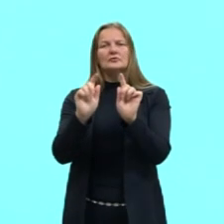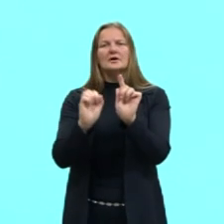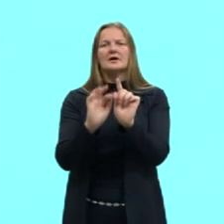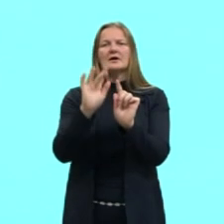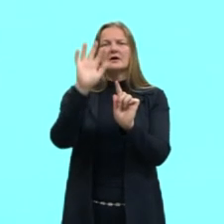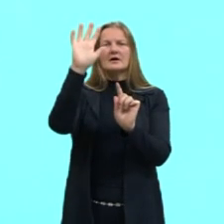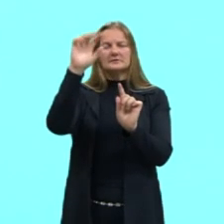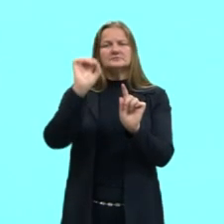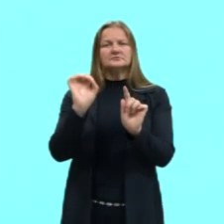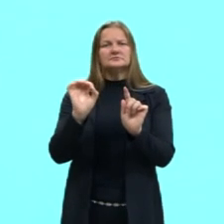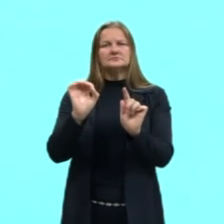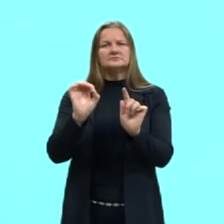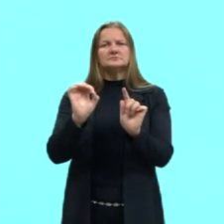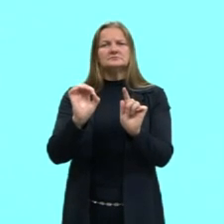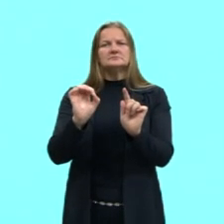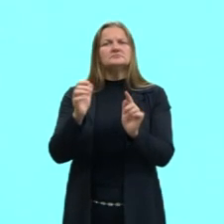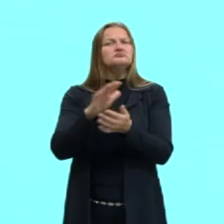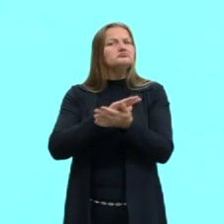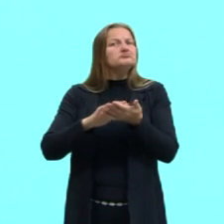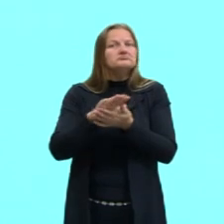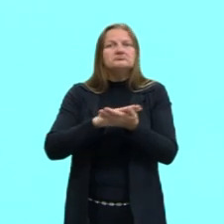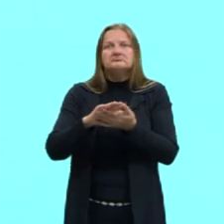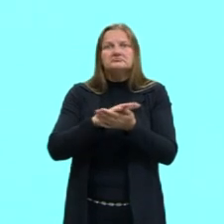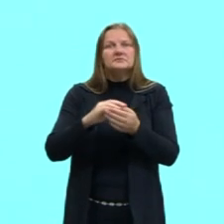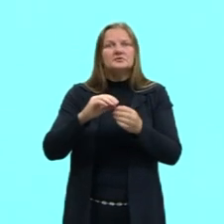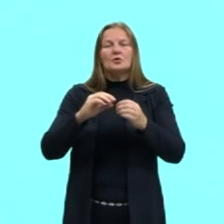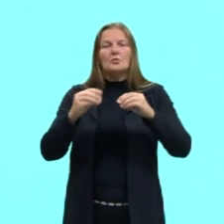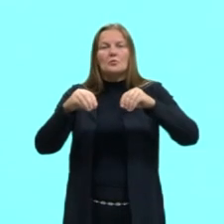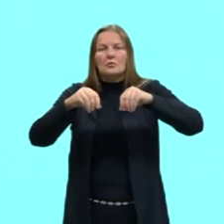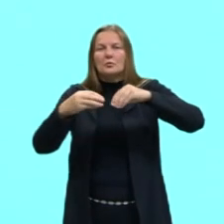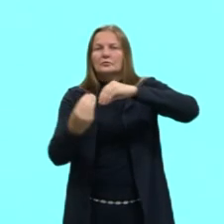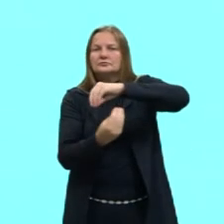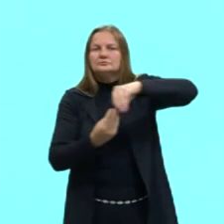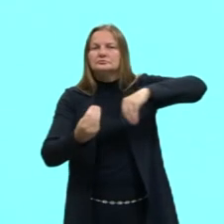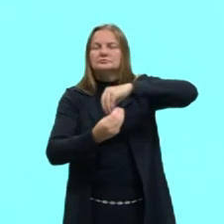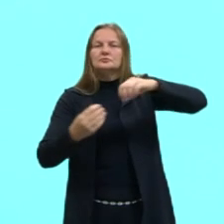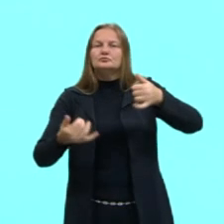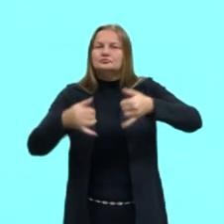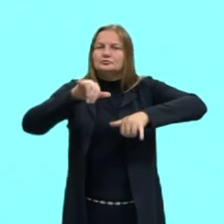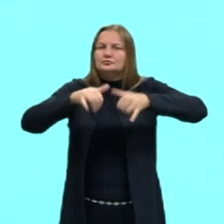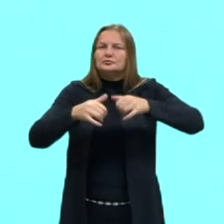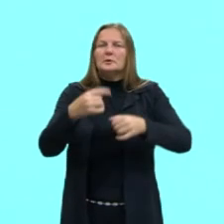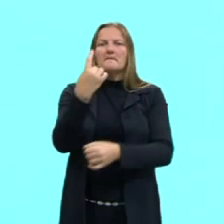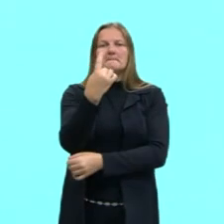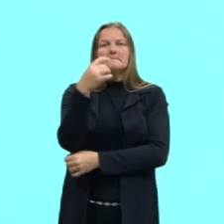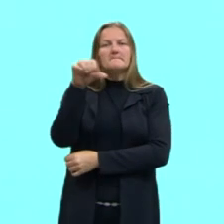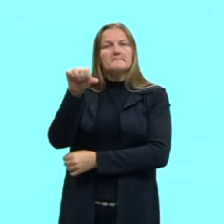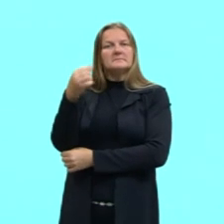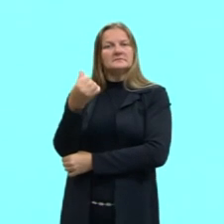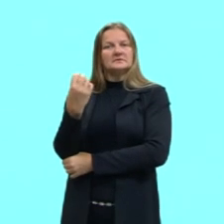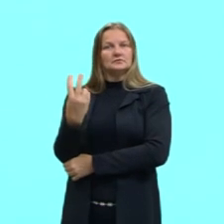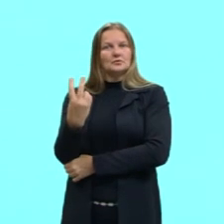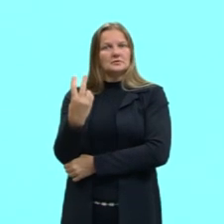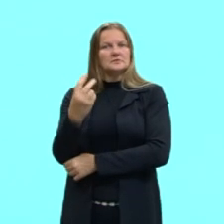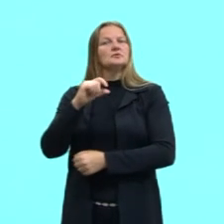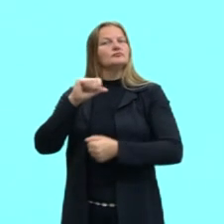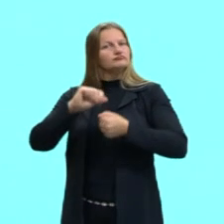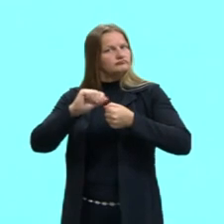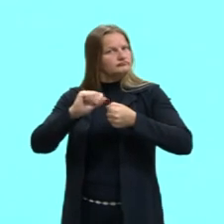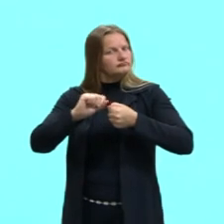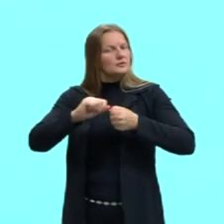não que os gases nobres não formariam compostos químicos porém em 1962 foi